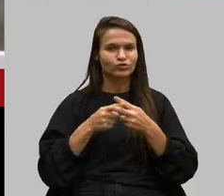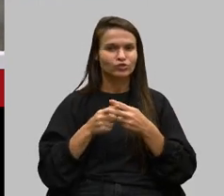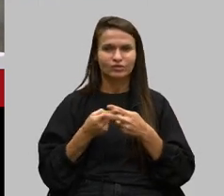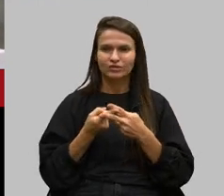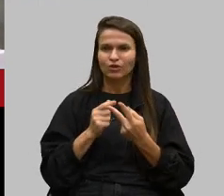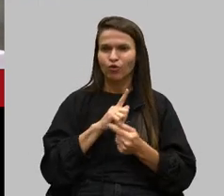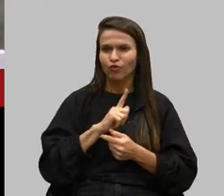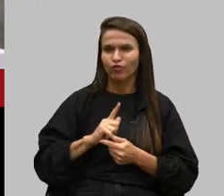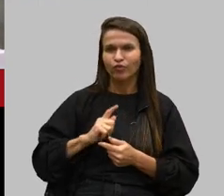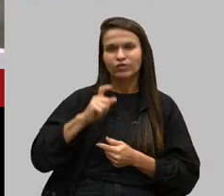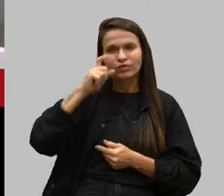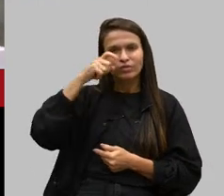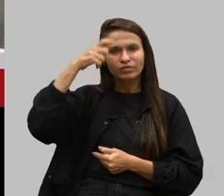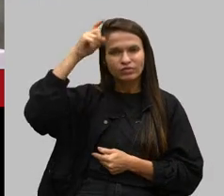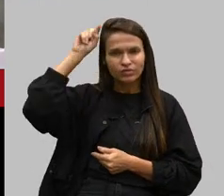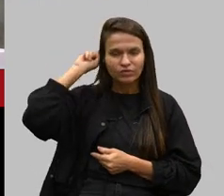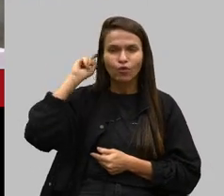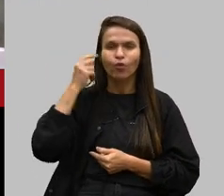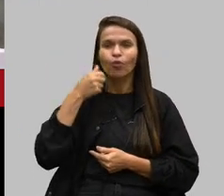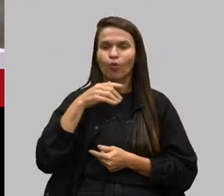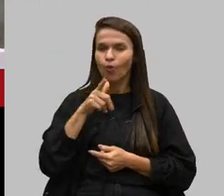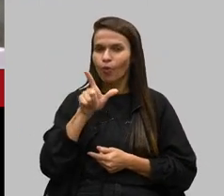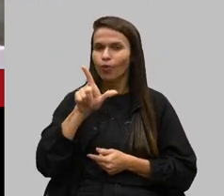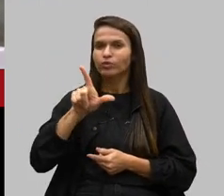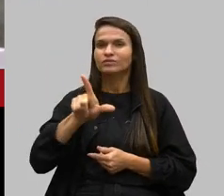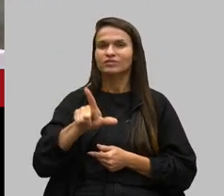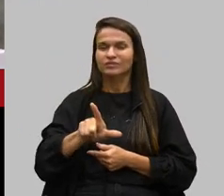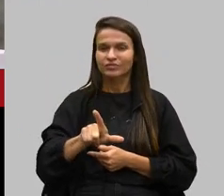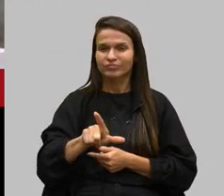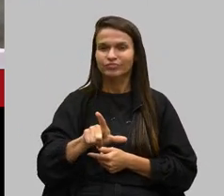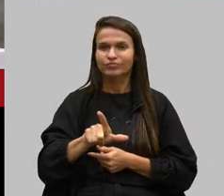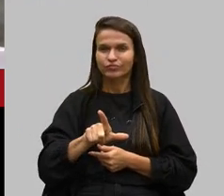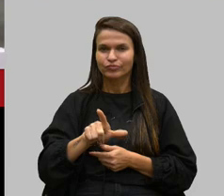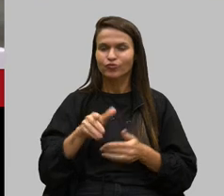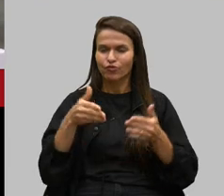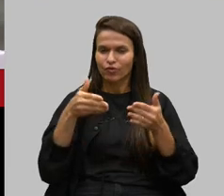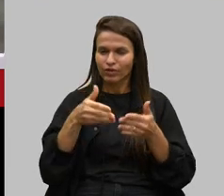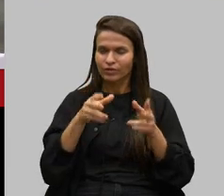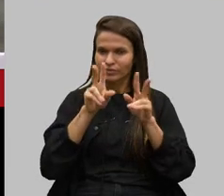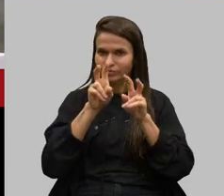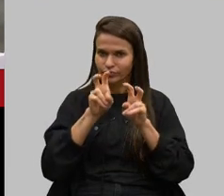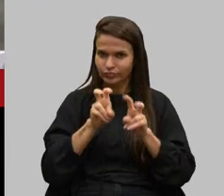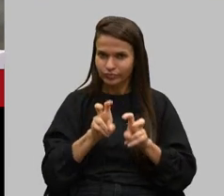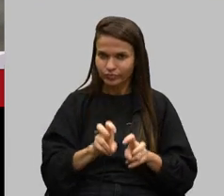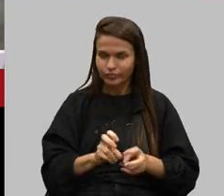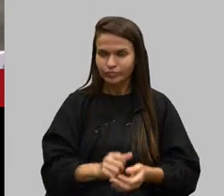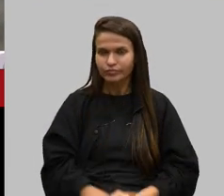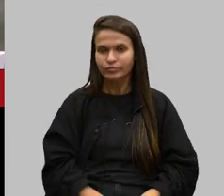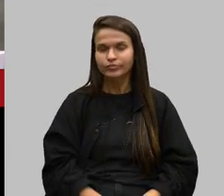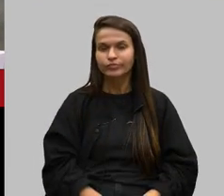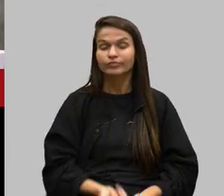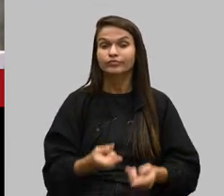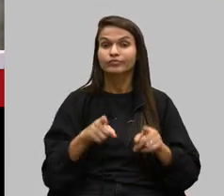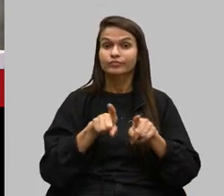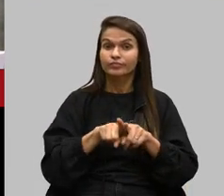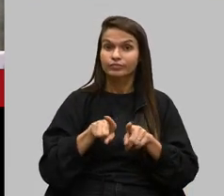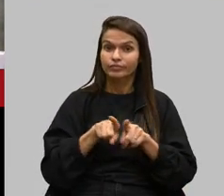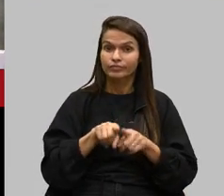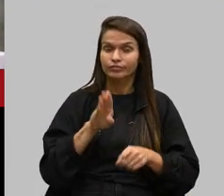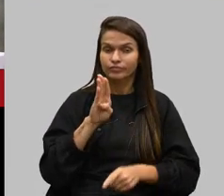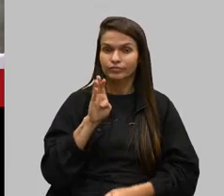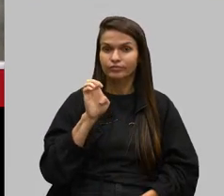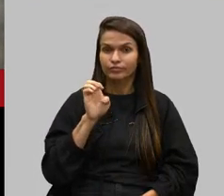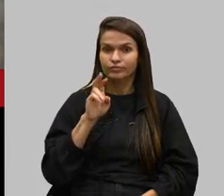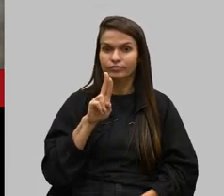Zema está dando conta aí de consertar a Além disso Bernardo aí é para